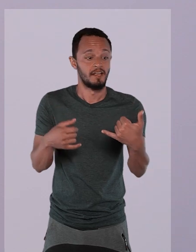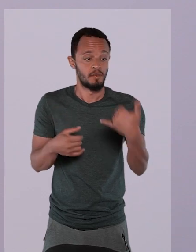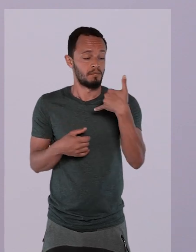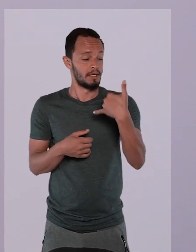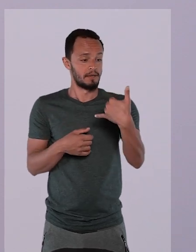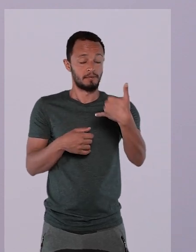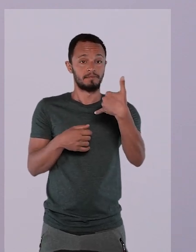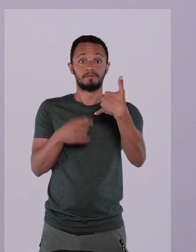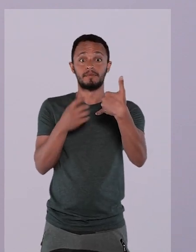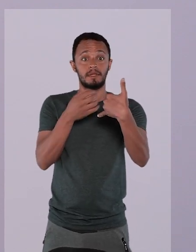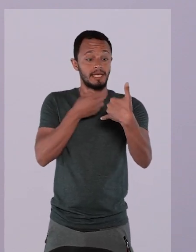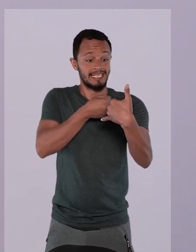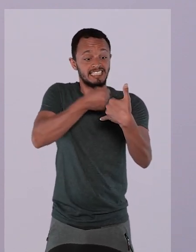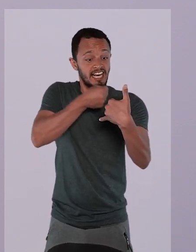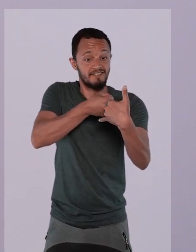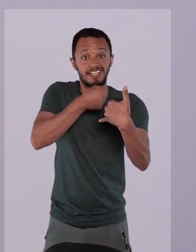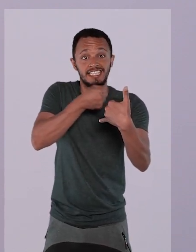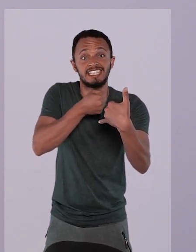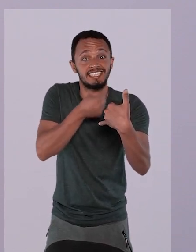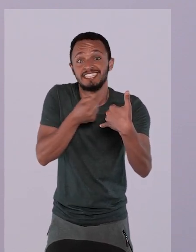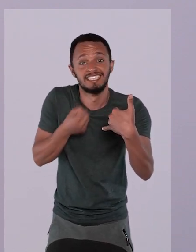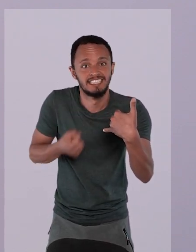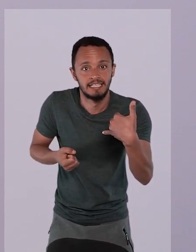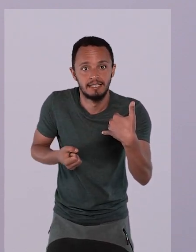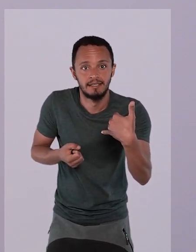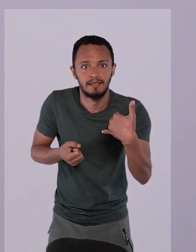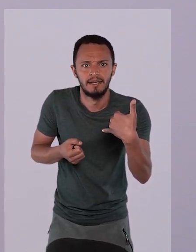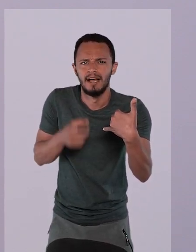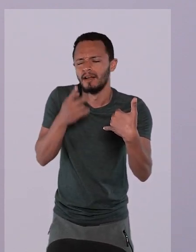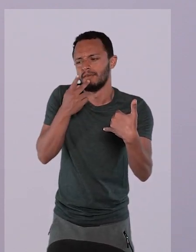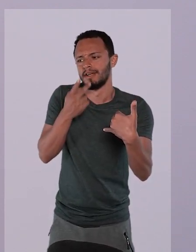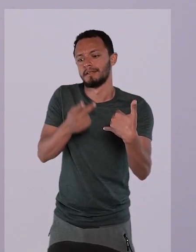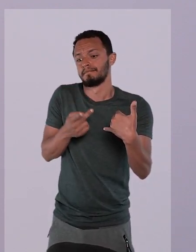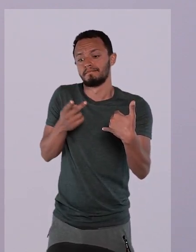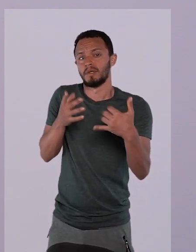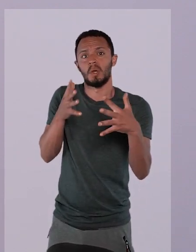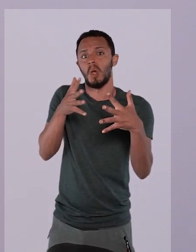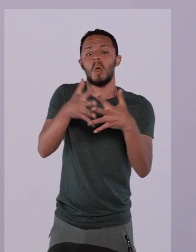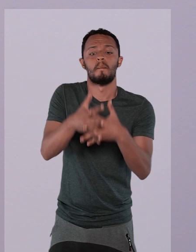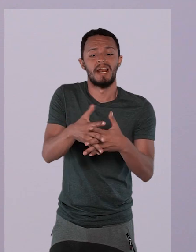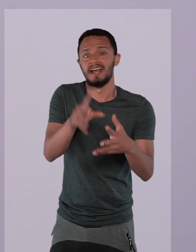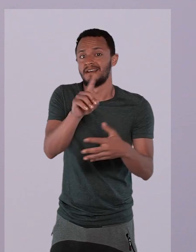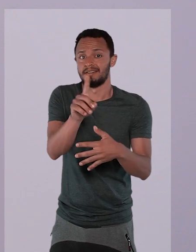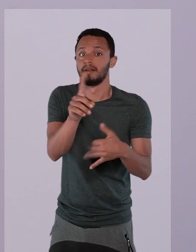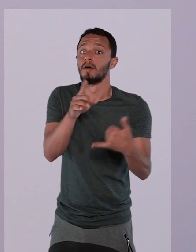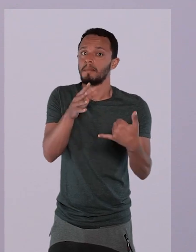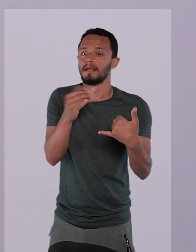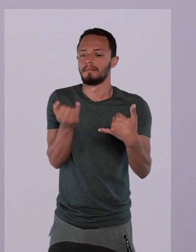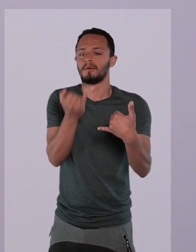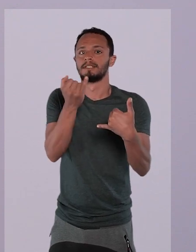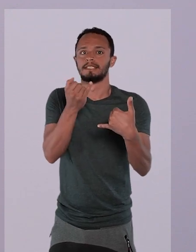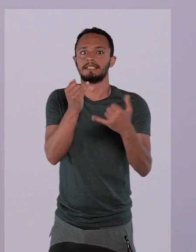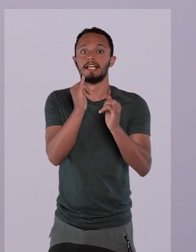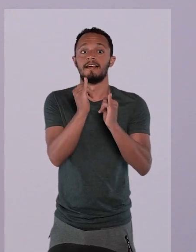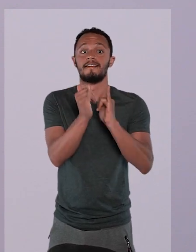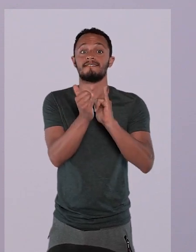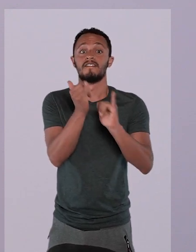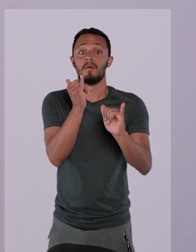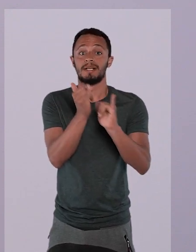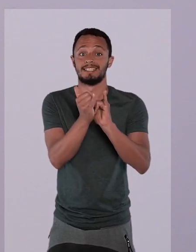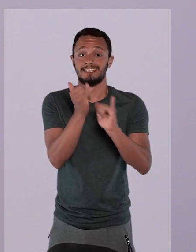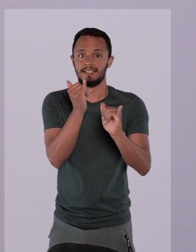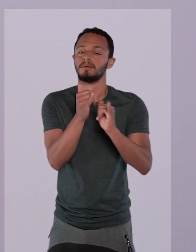rede e dava uma entrevista, e eu vi que não era tão complicado assim, né, desde que tivesse informação para dar. E